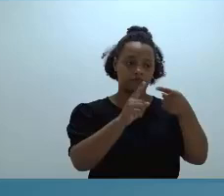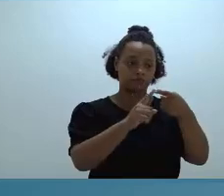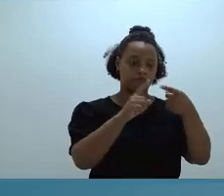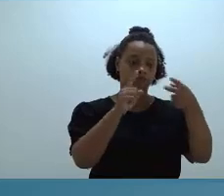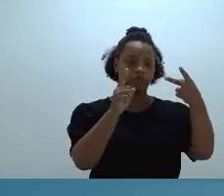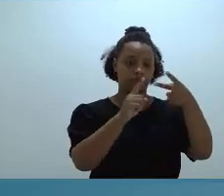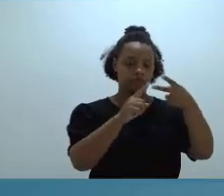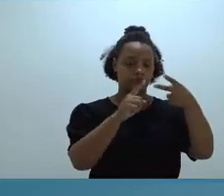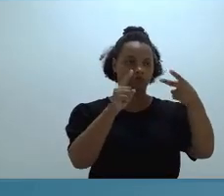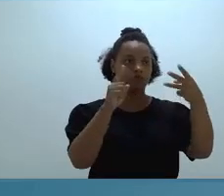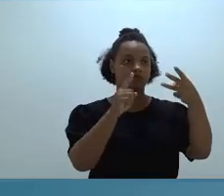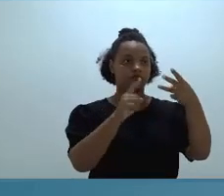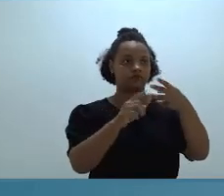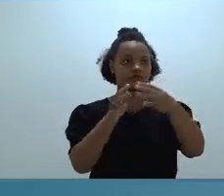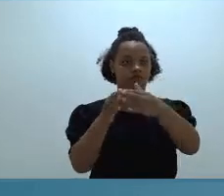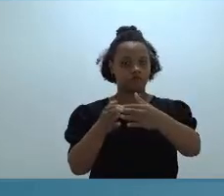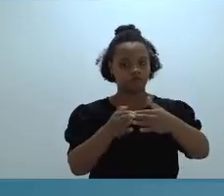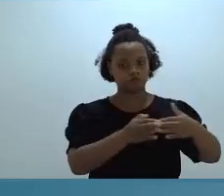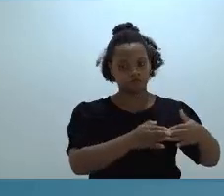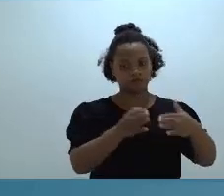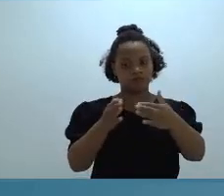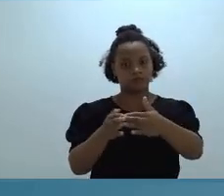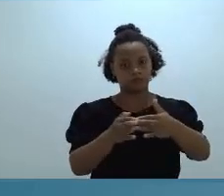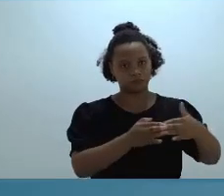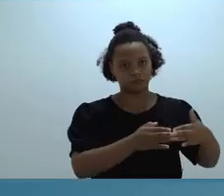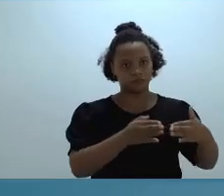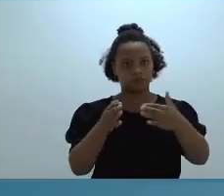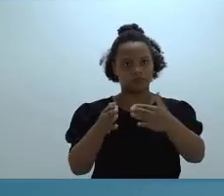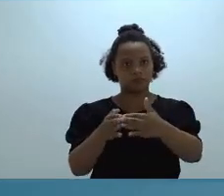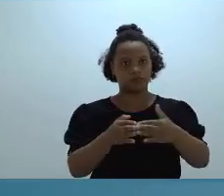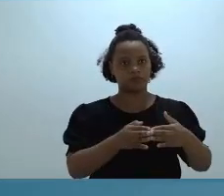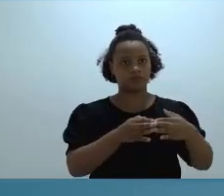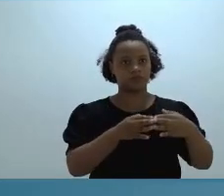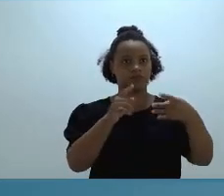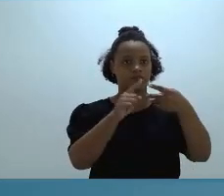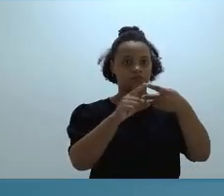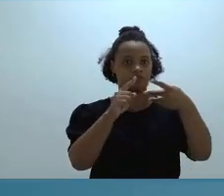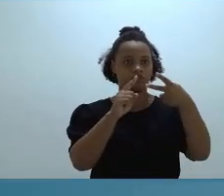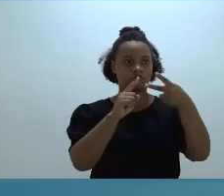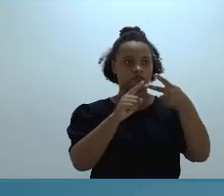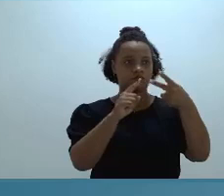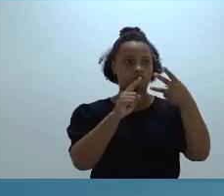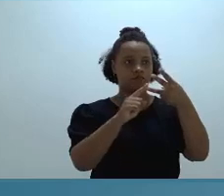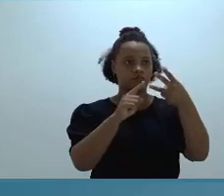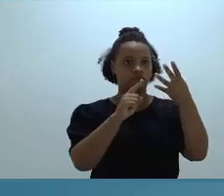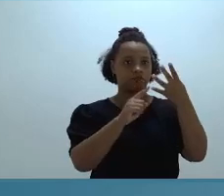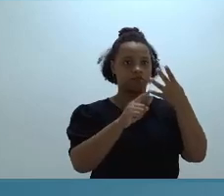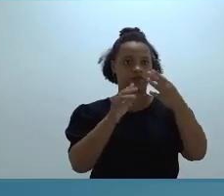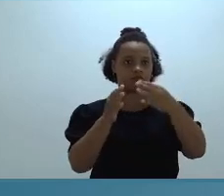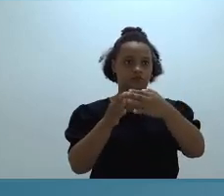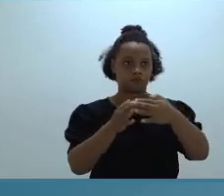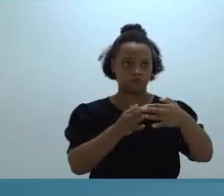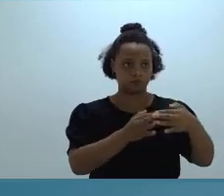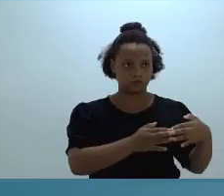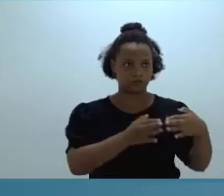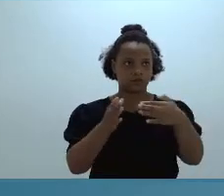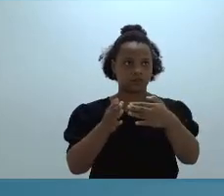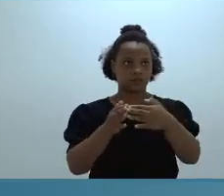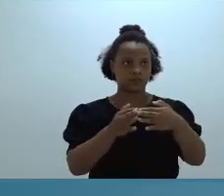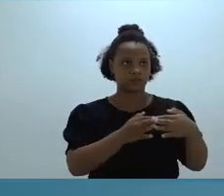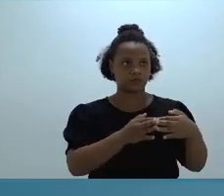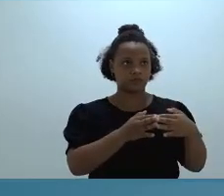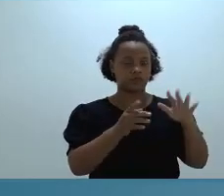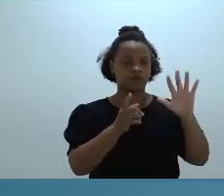430, 7042, página 14. Uma quarta, 430, 042, página 20.